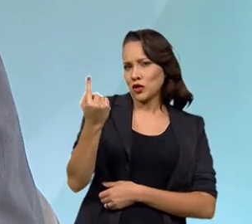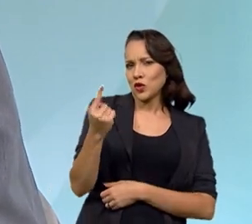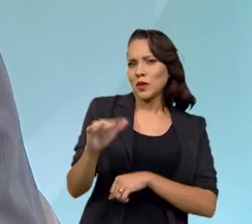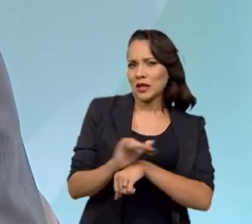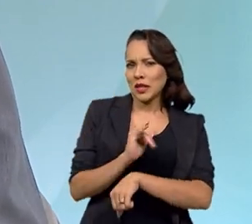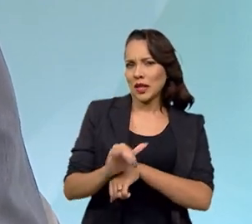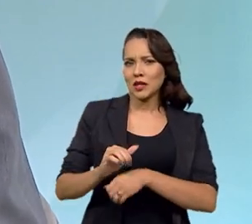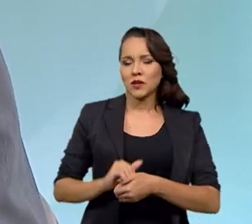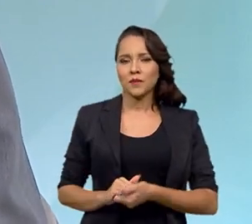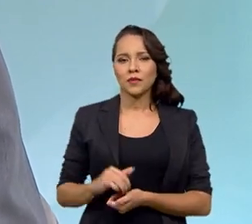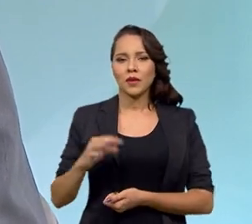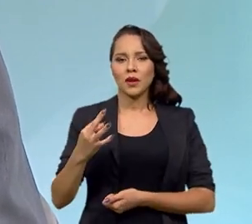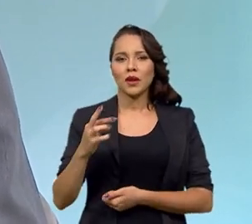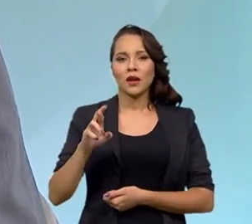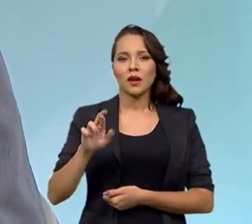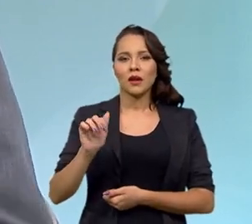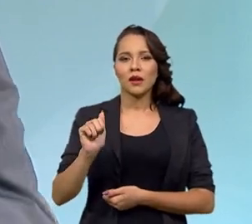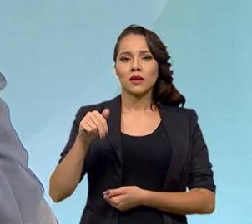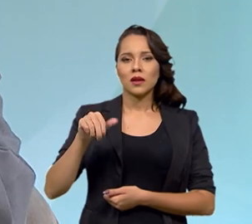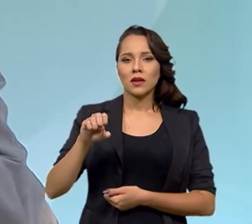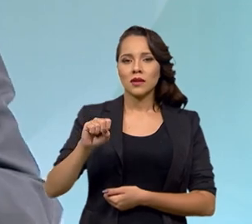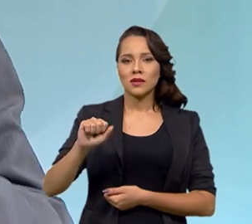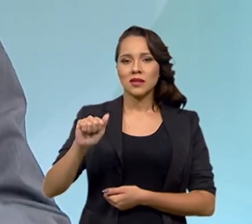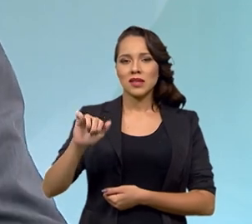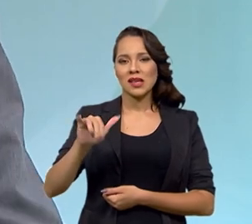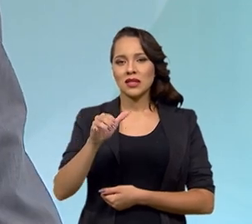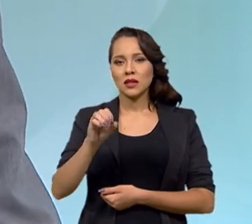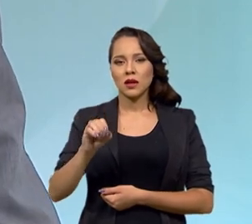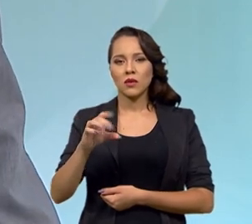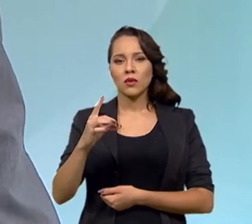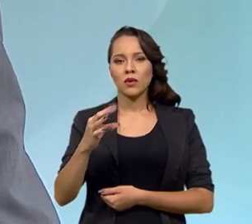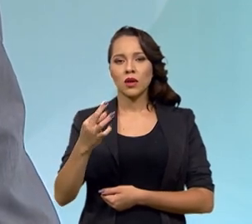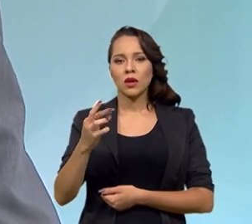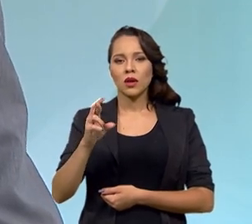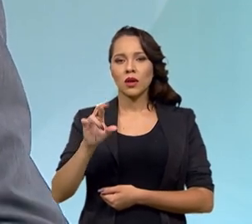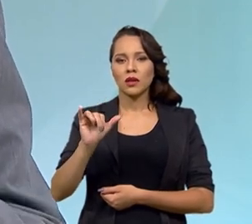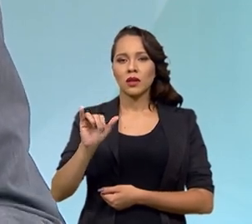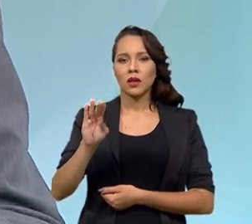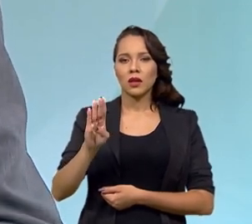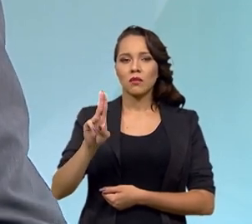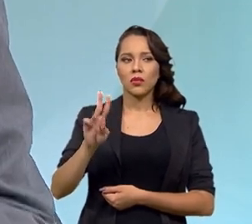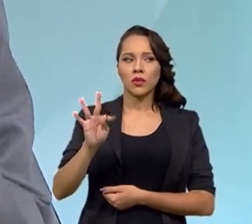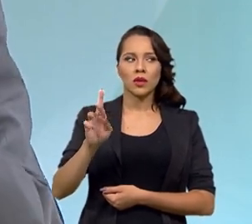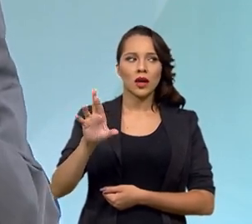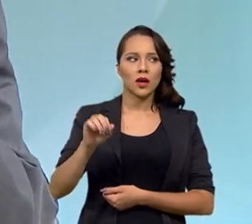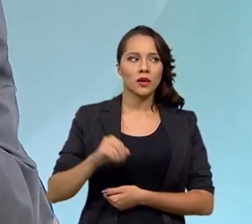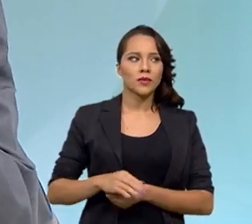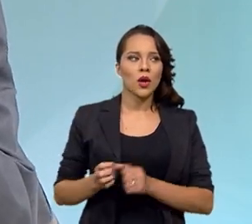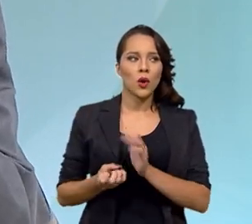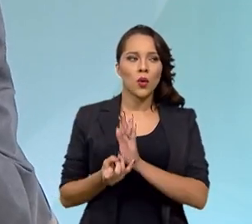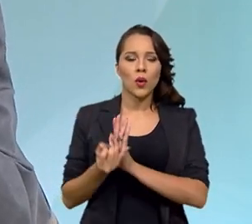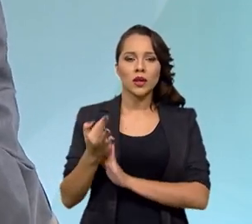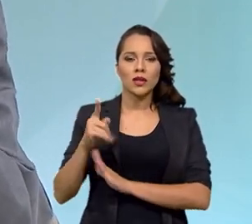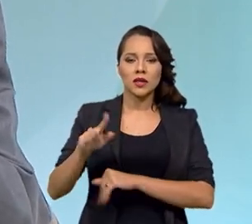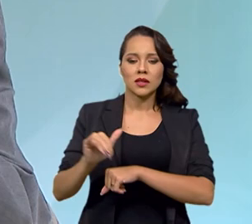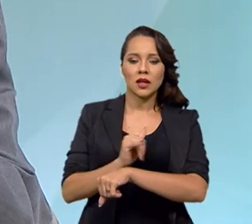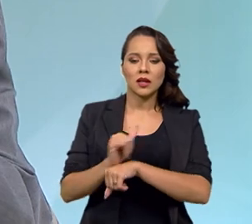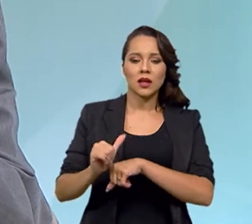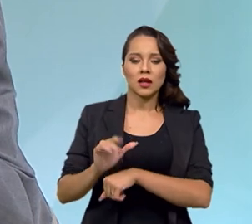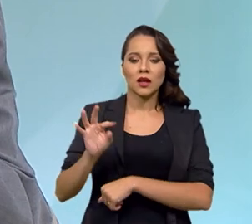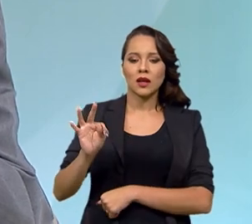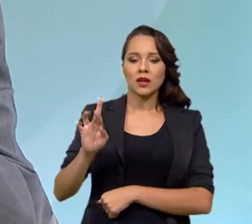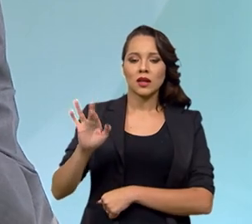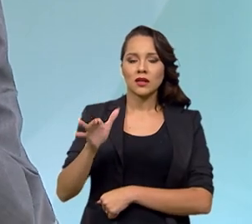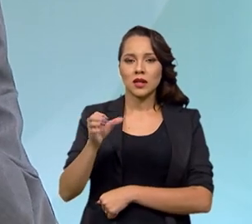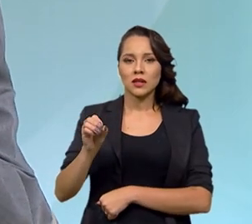única medida chamada a transação tributária quanto vai que já ouviram falar disso tá bom essa pequena medida chamada